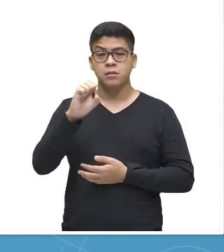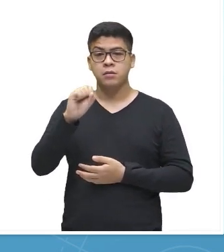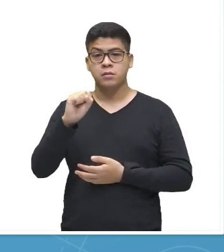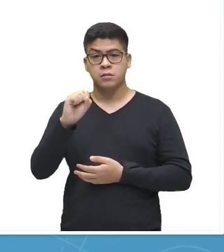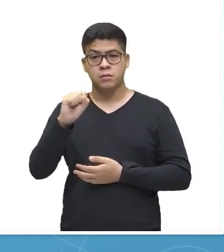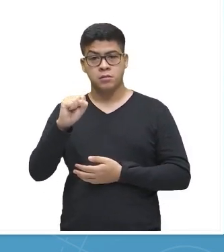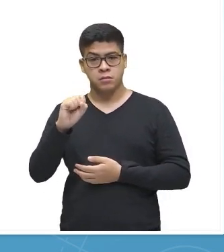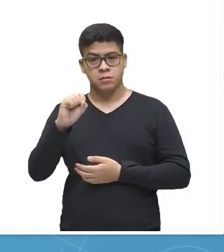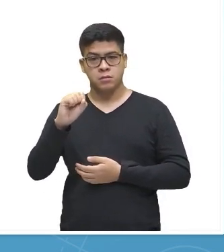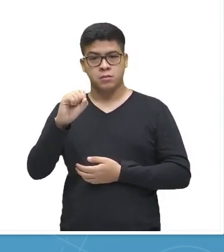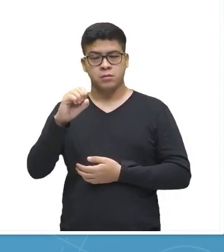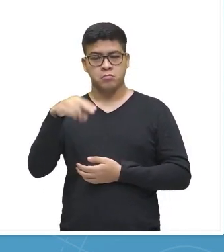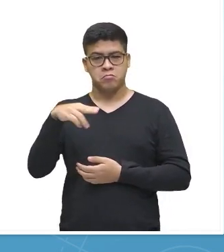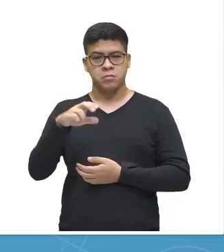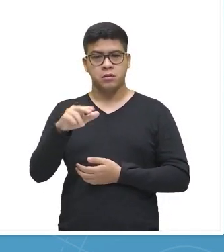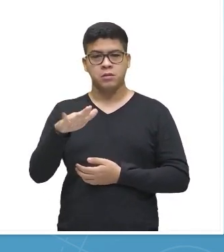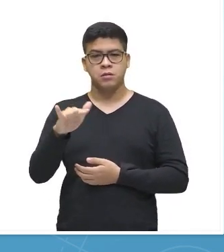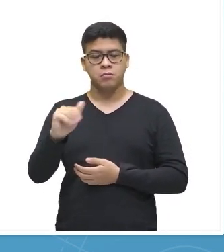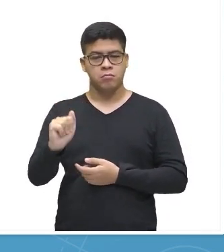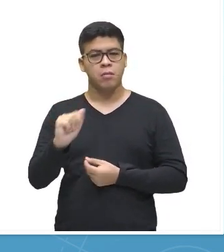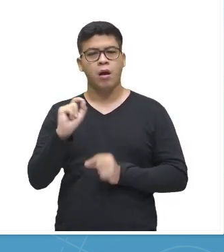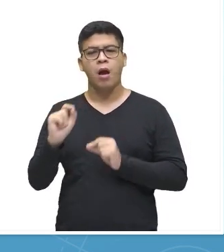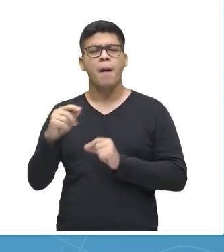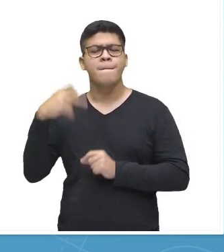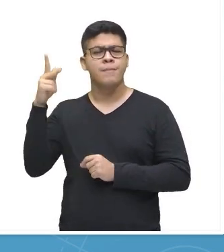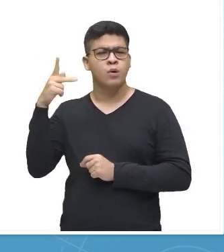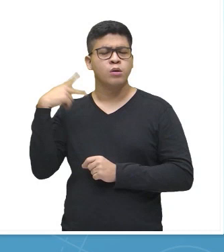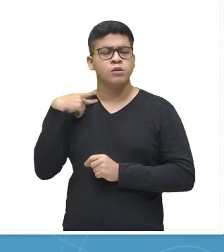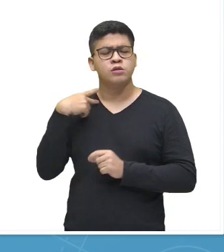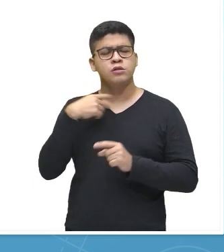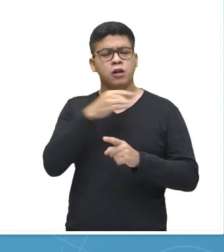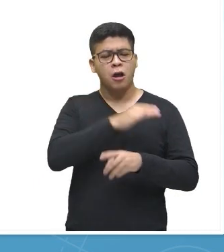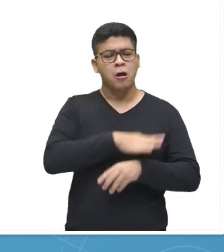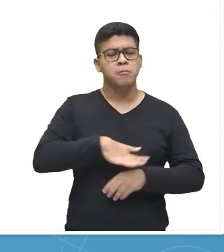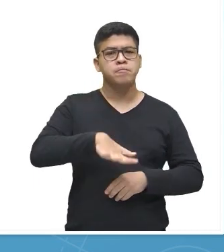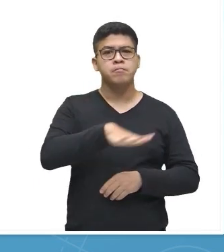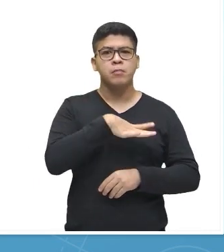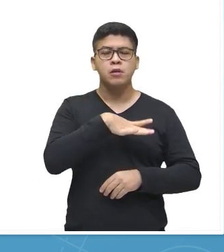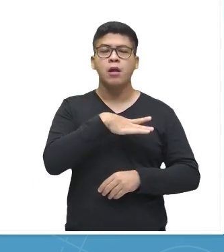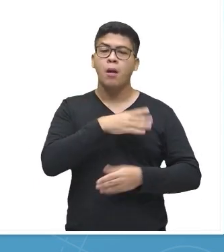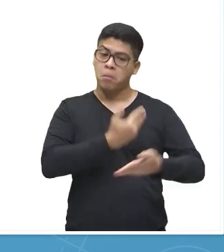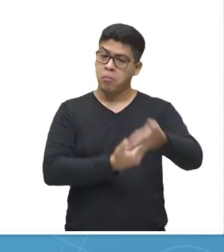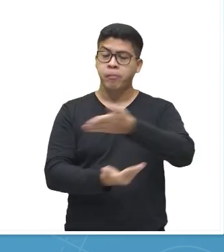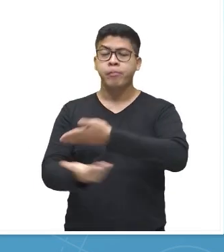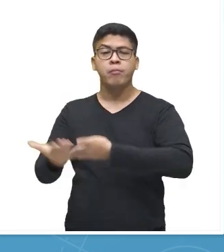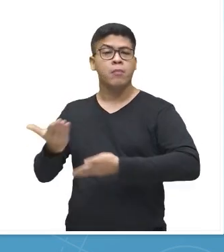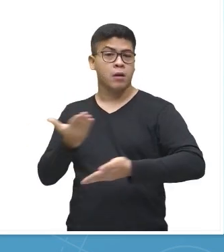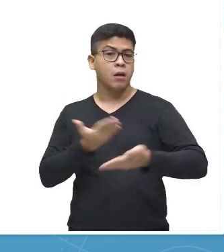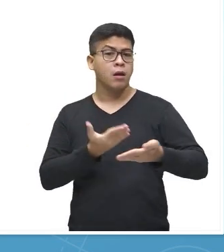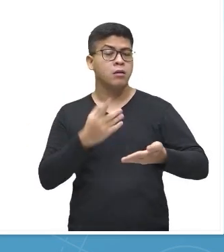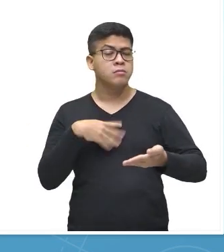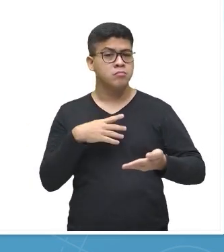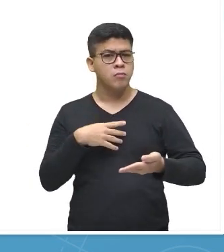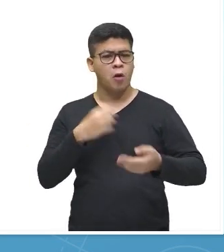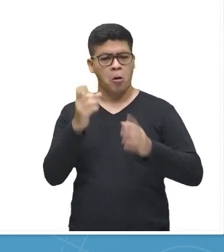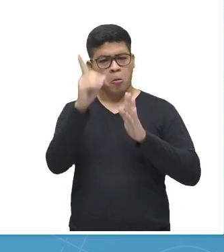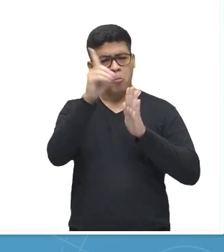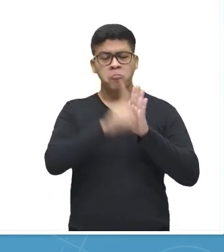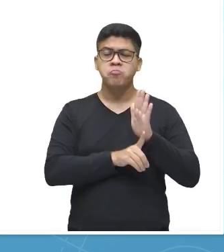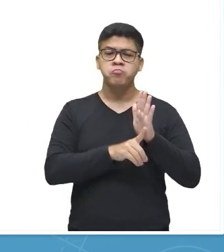A dimensão política nos fala da coletividade, da busca de